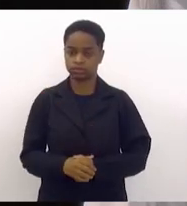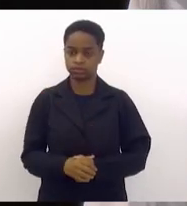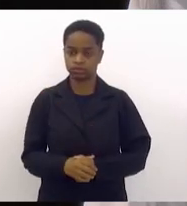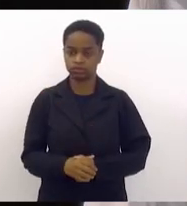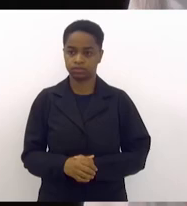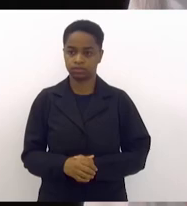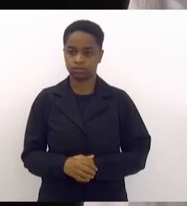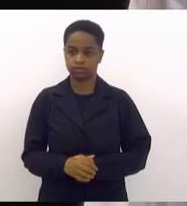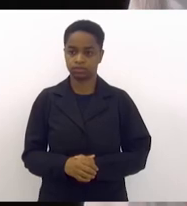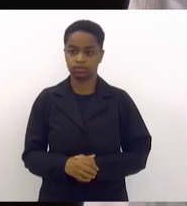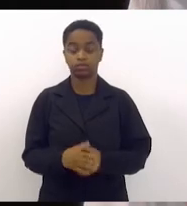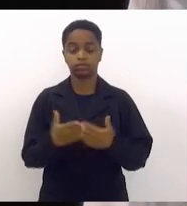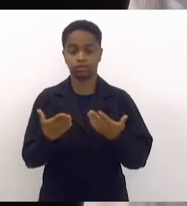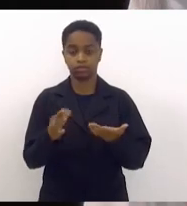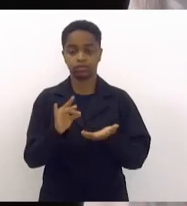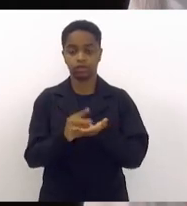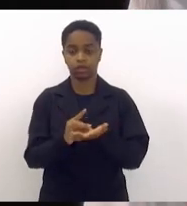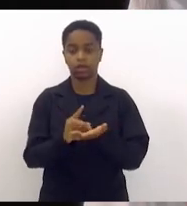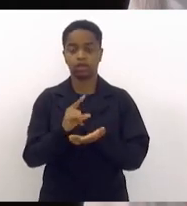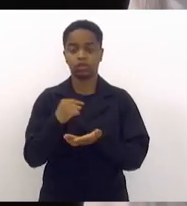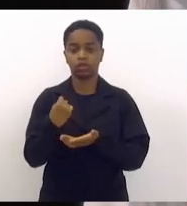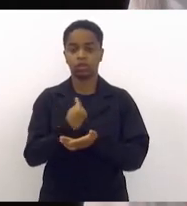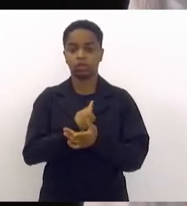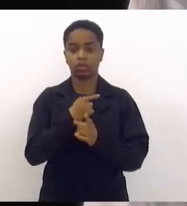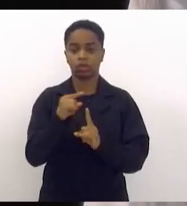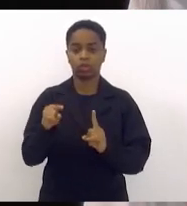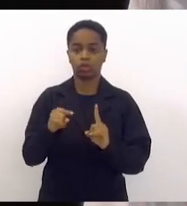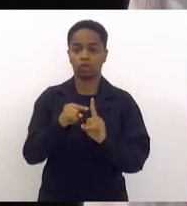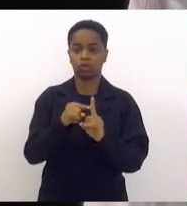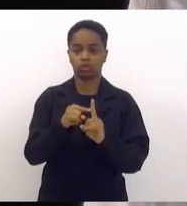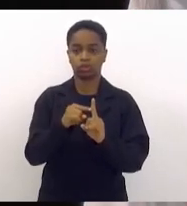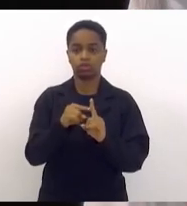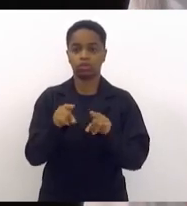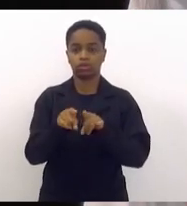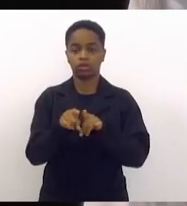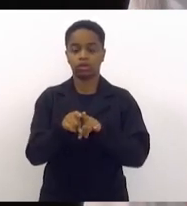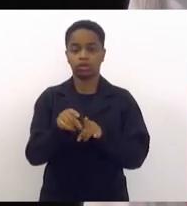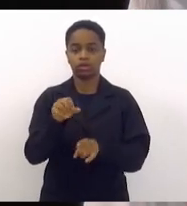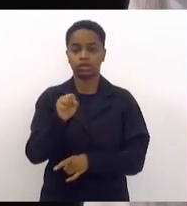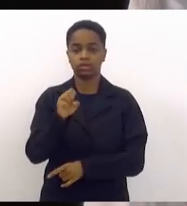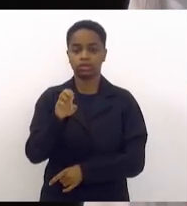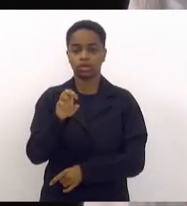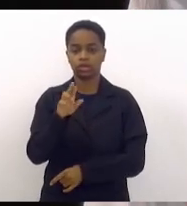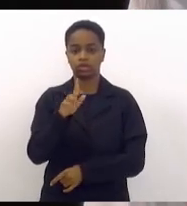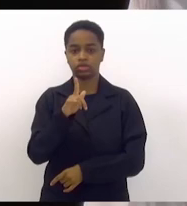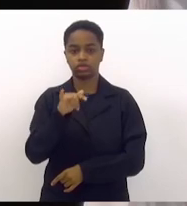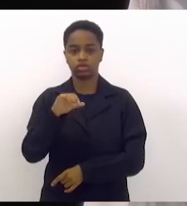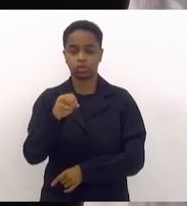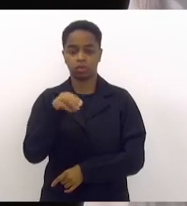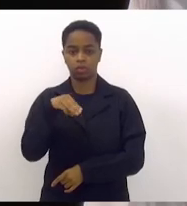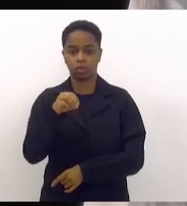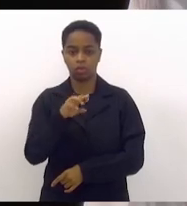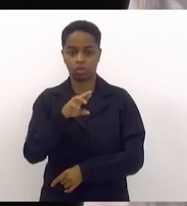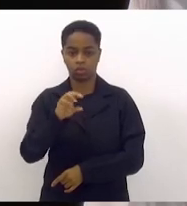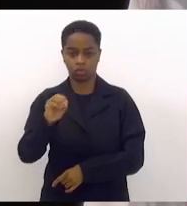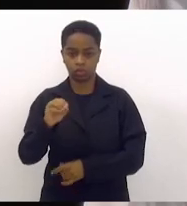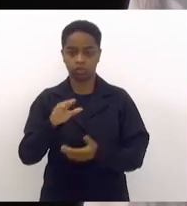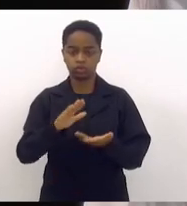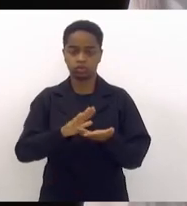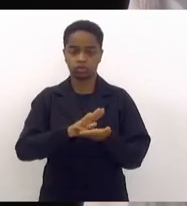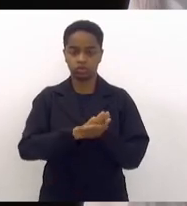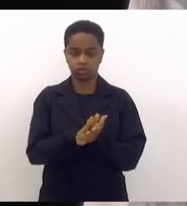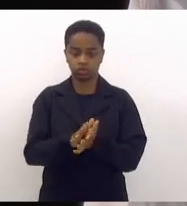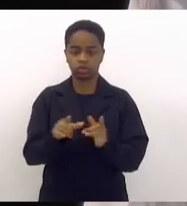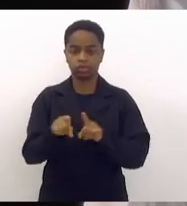e era isso a era essa a missão da da do Sérgio moro Que destruiu E aí o Gilberto Palmares que hoje Preside o